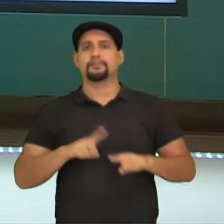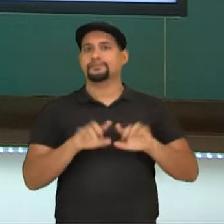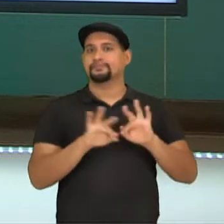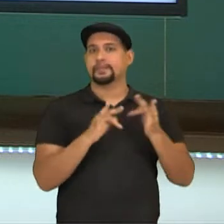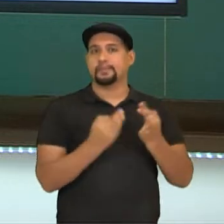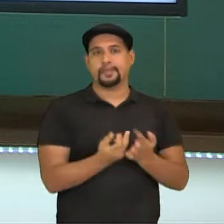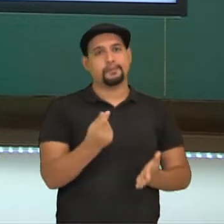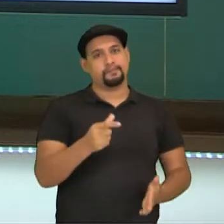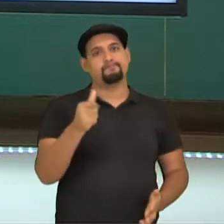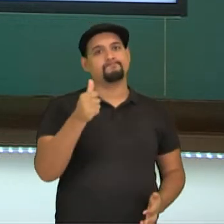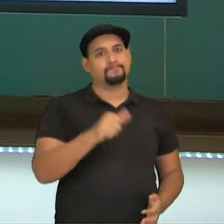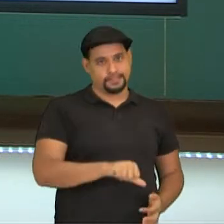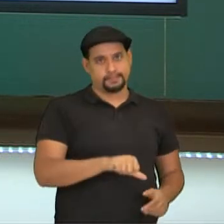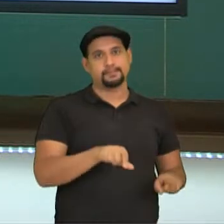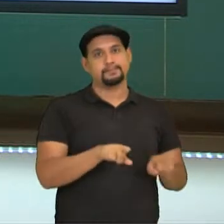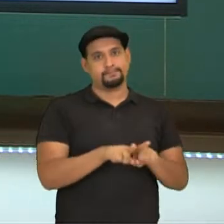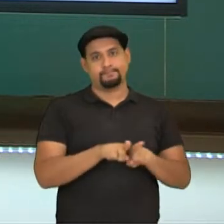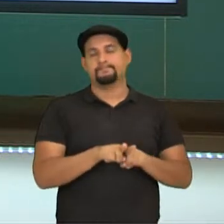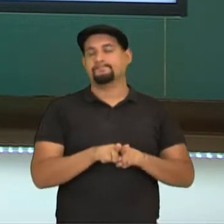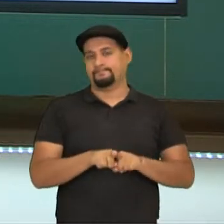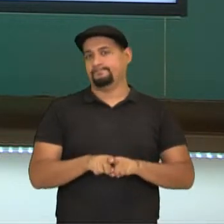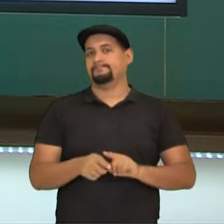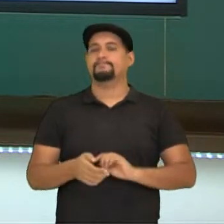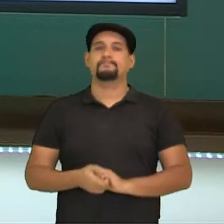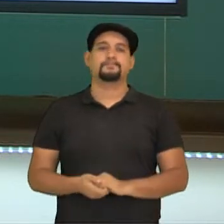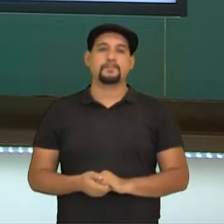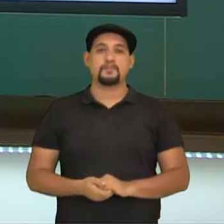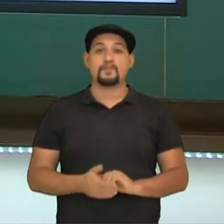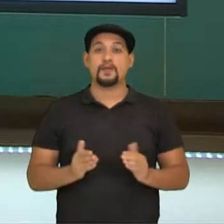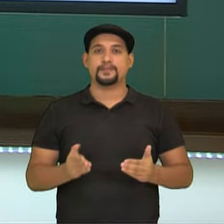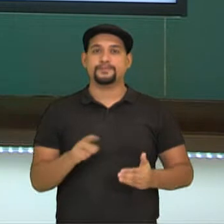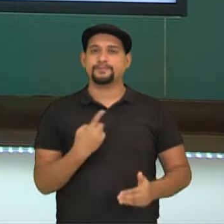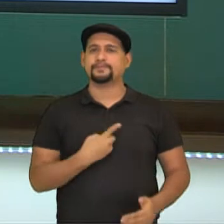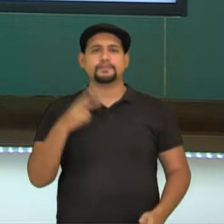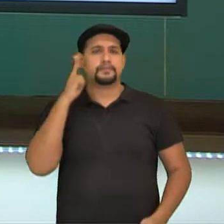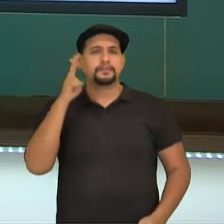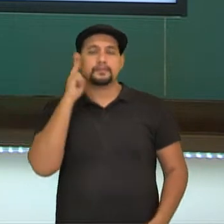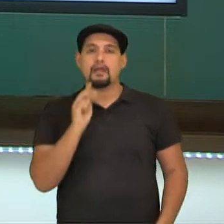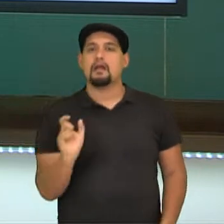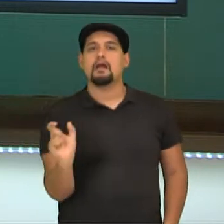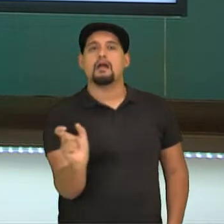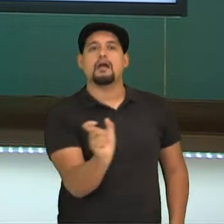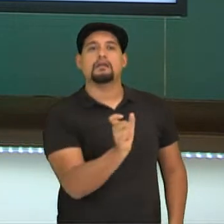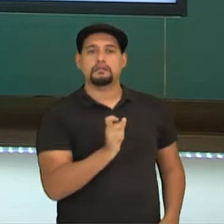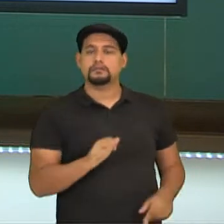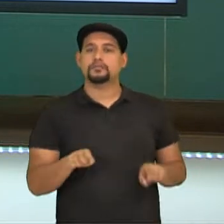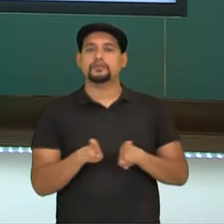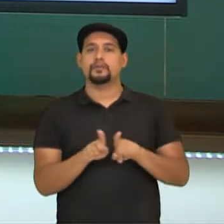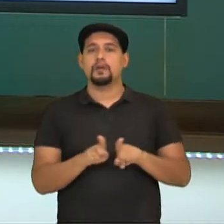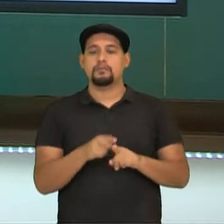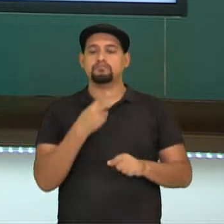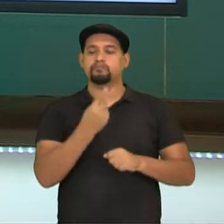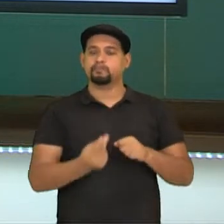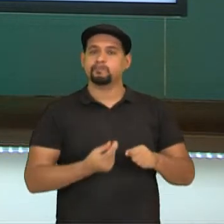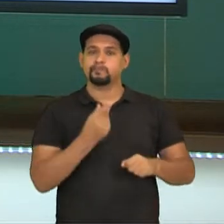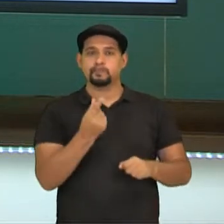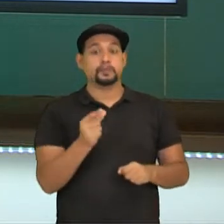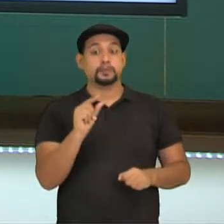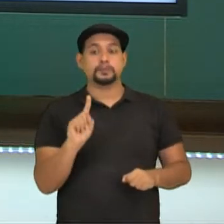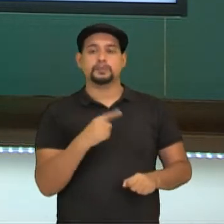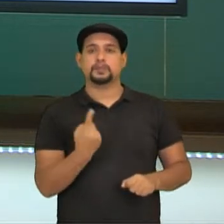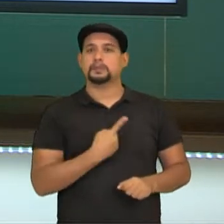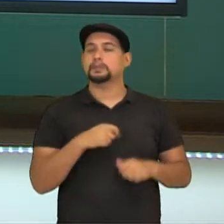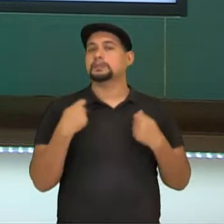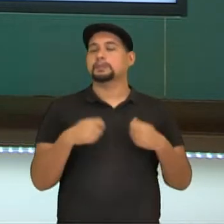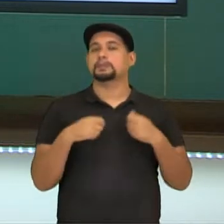não tiver com orçamento familiar equilibrado. Então vamos relembrar as características de um orçamento mínimo que a gente tem